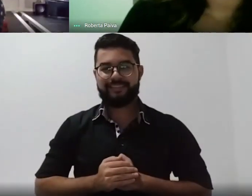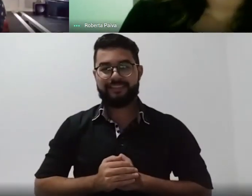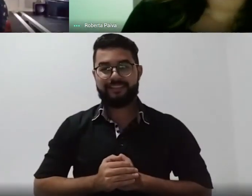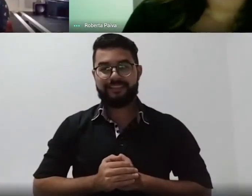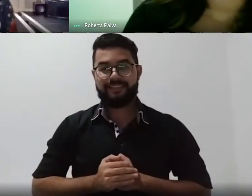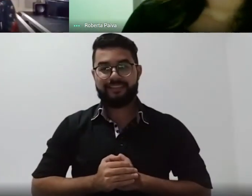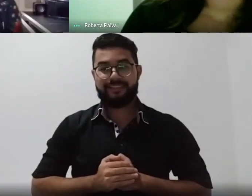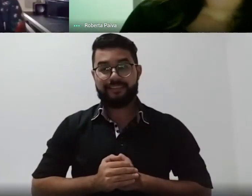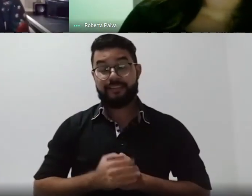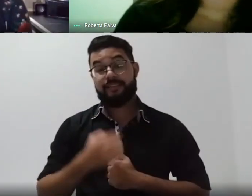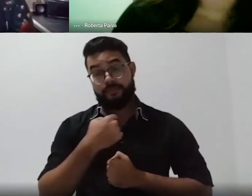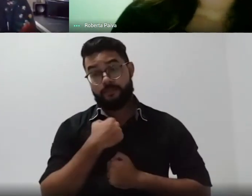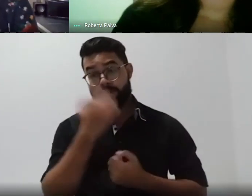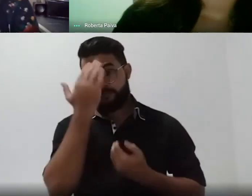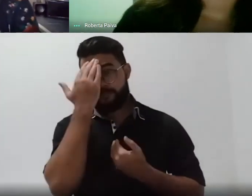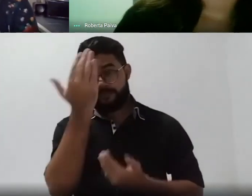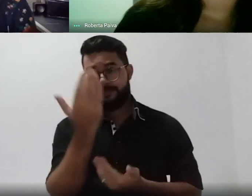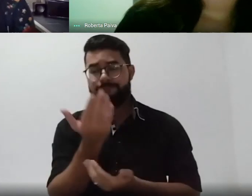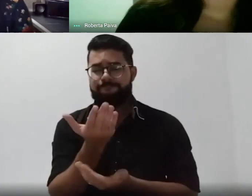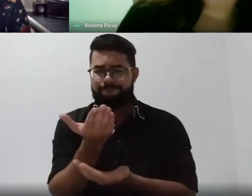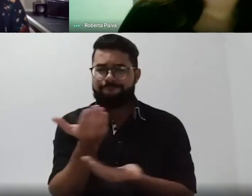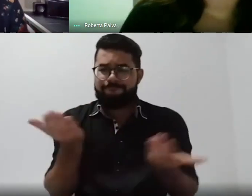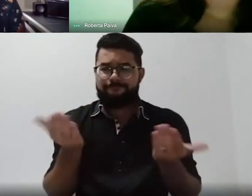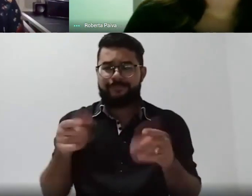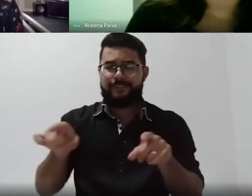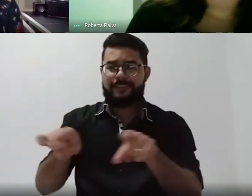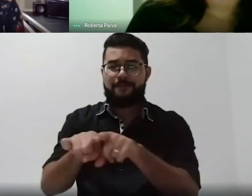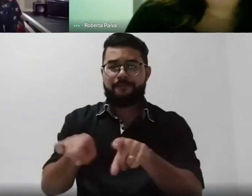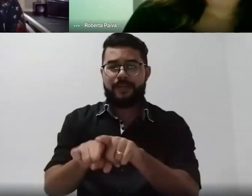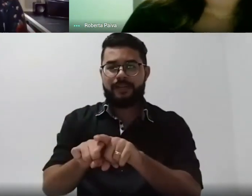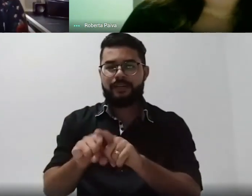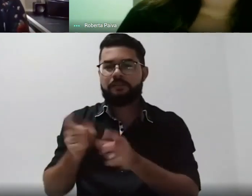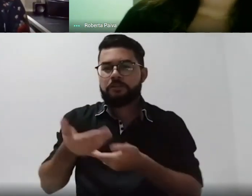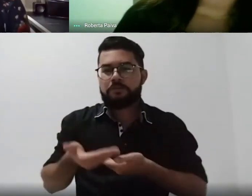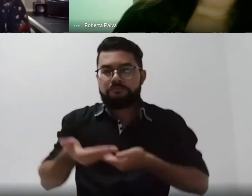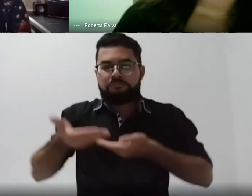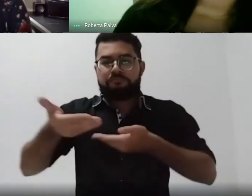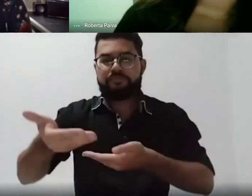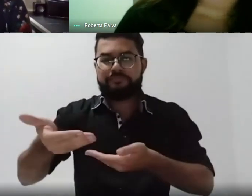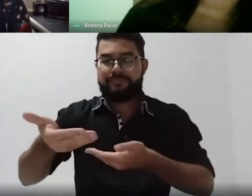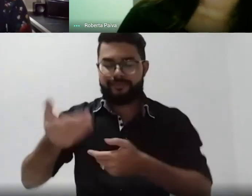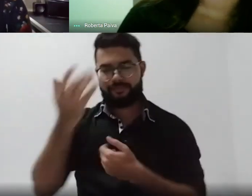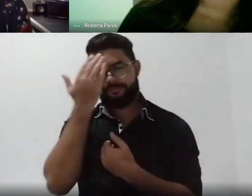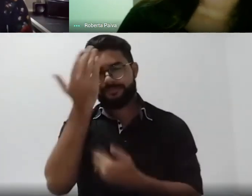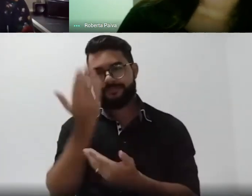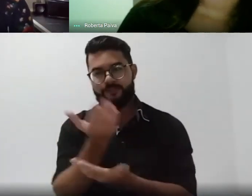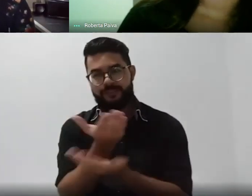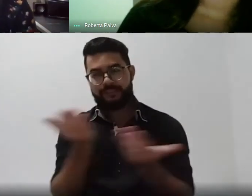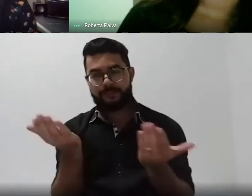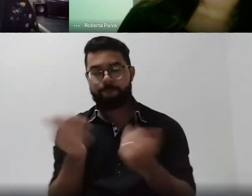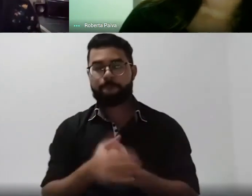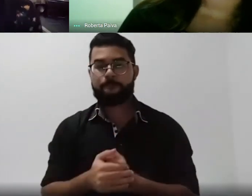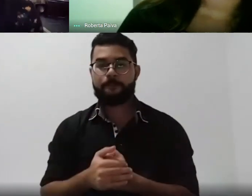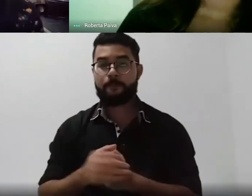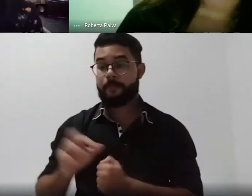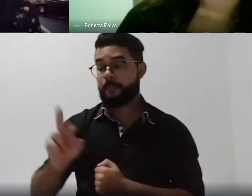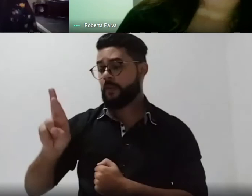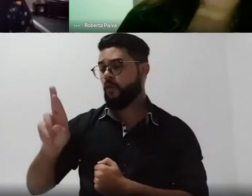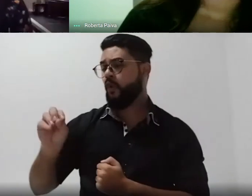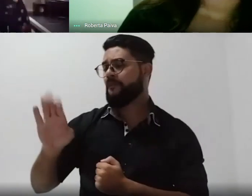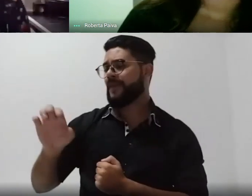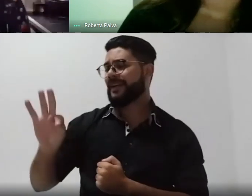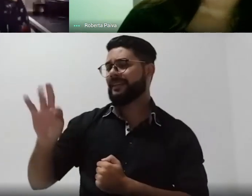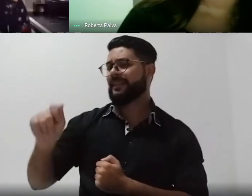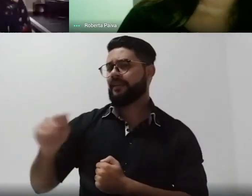Eu tenho que agradecer também, né? Agradecer muito o convite da Roberta mais uma vez. E Roberta já conheço já há um